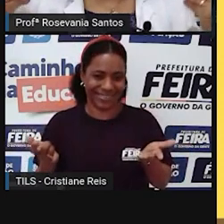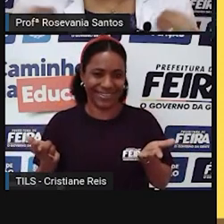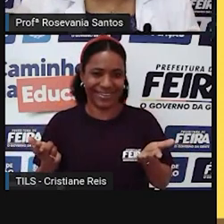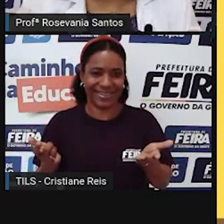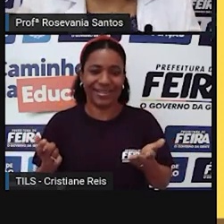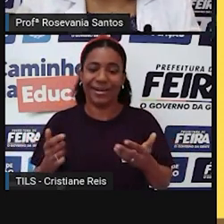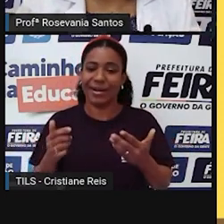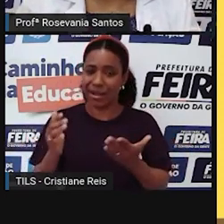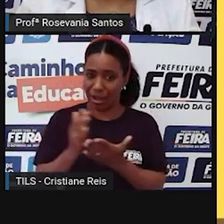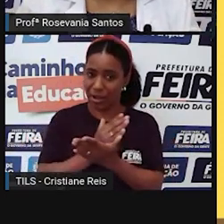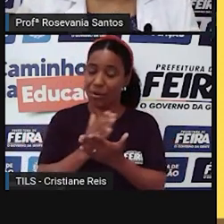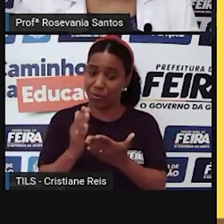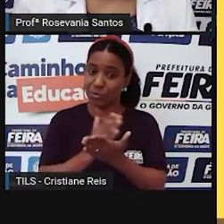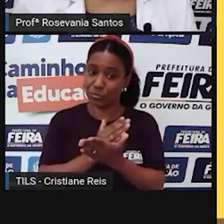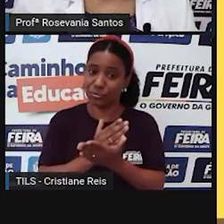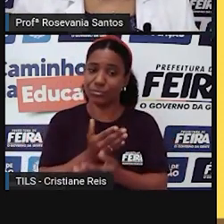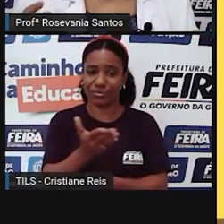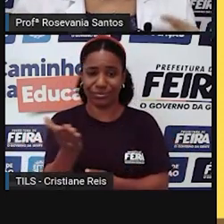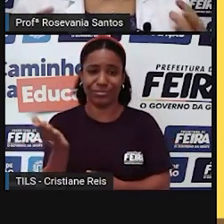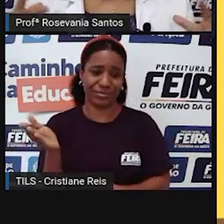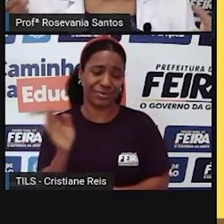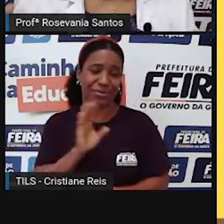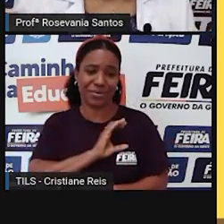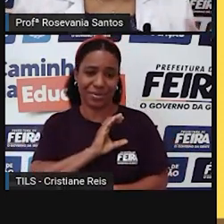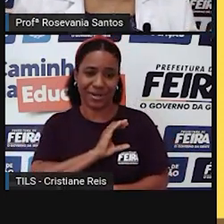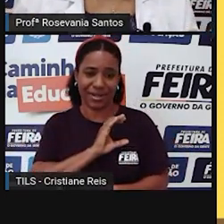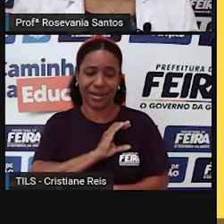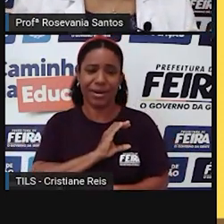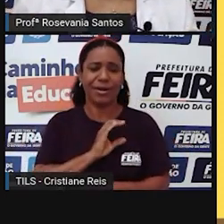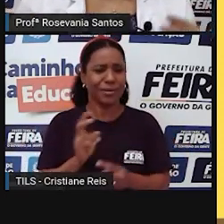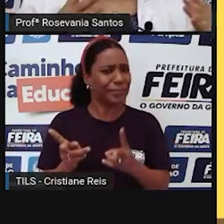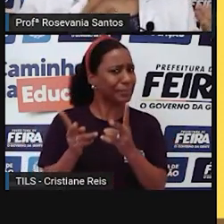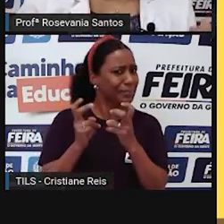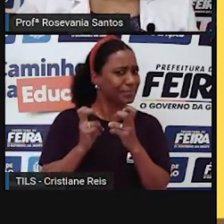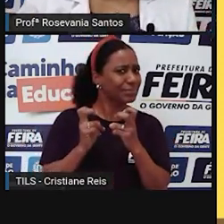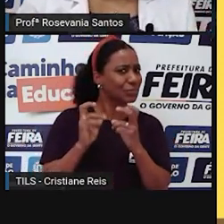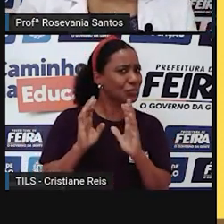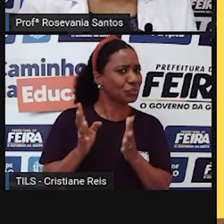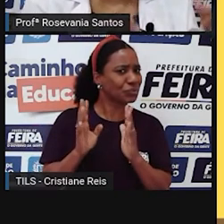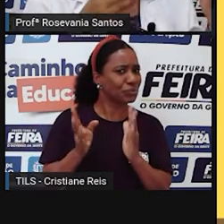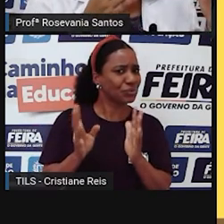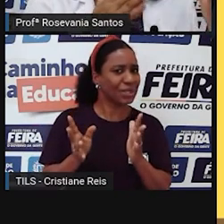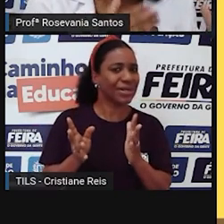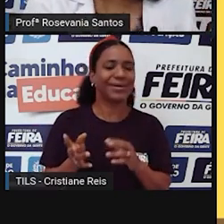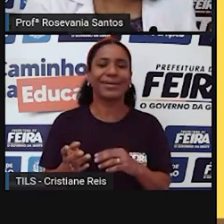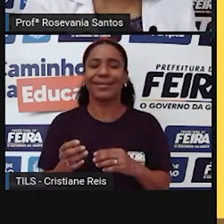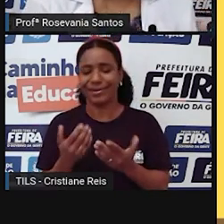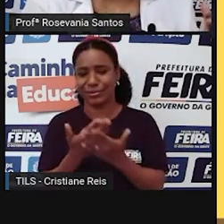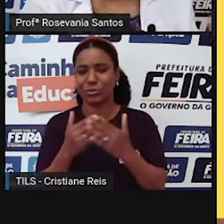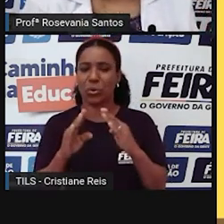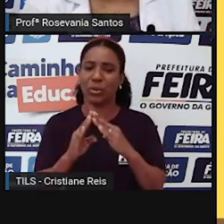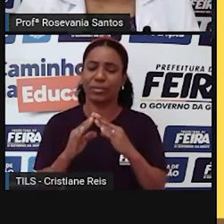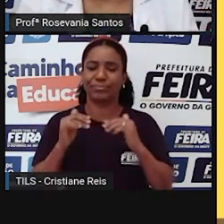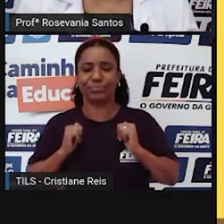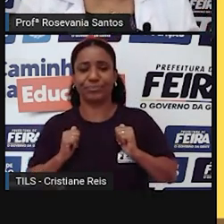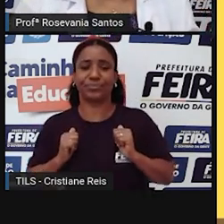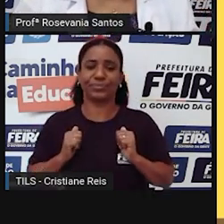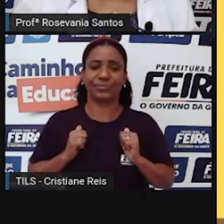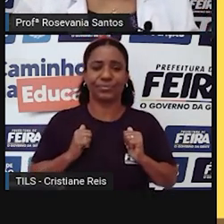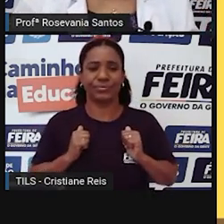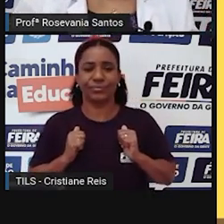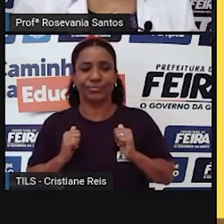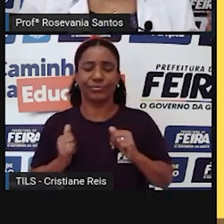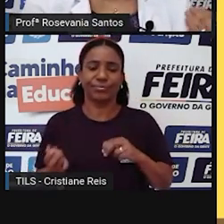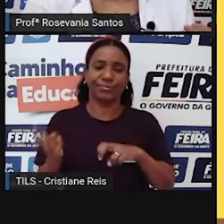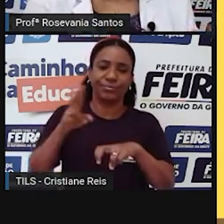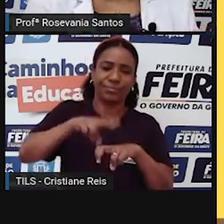tem coleguinhas na sala de aula, né, que eu observo que todo dia ele chega e senta naquela mesma cadeira. E às